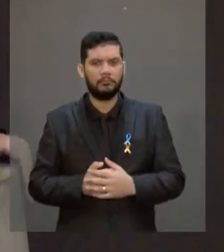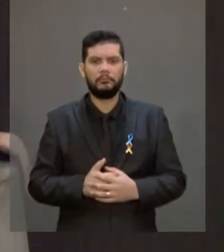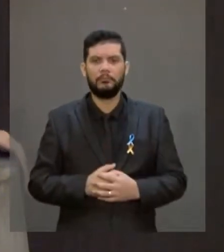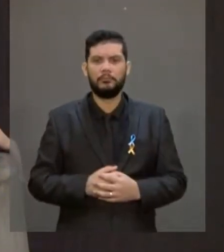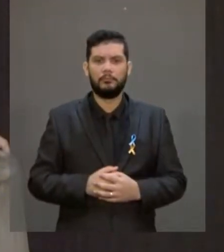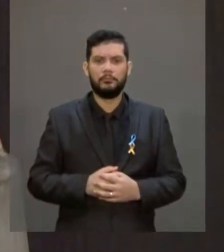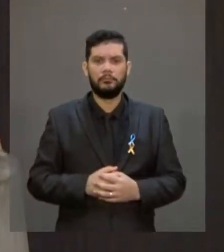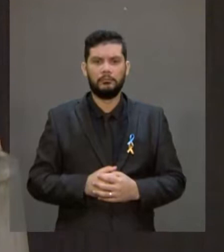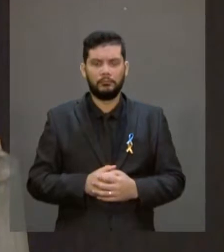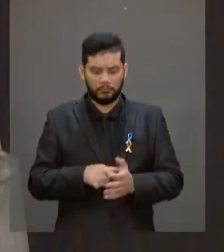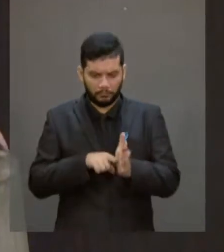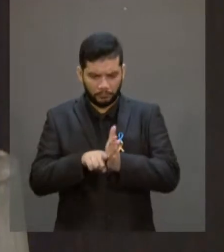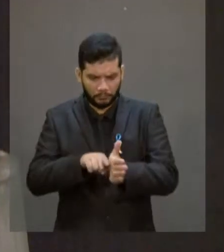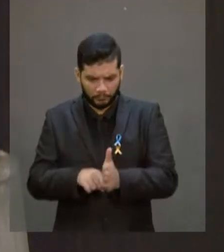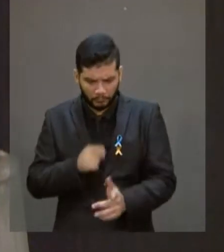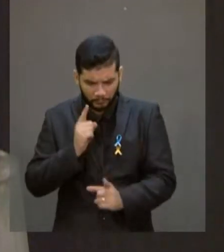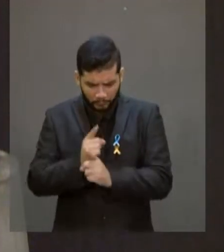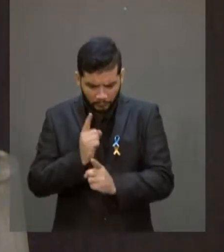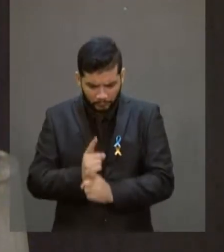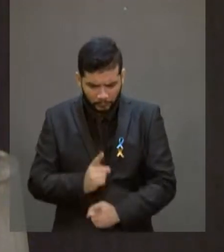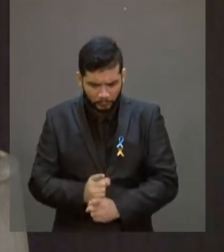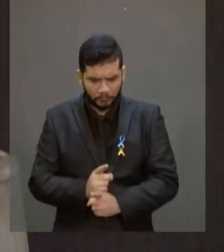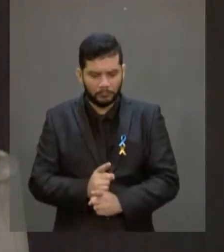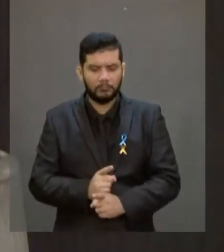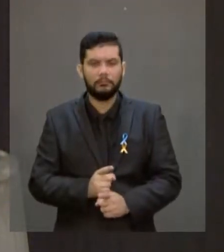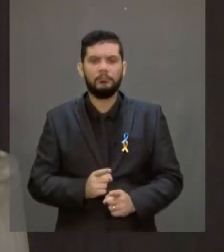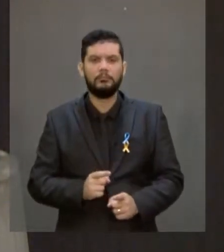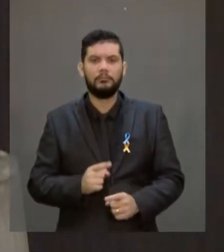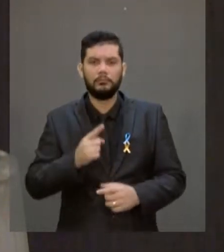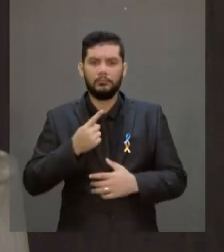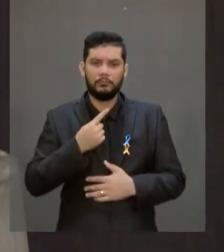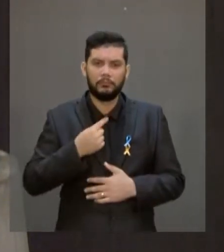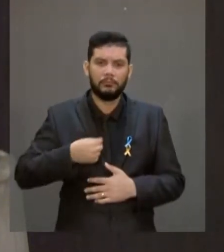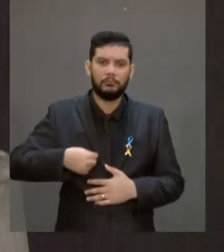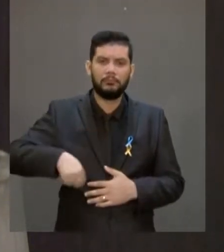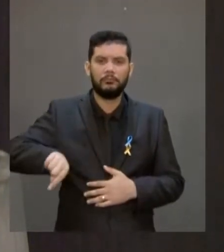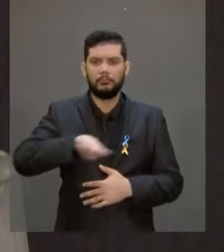a apuração rigorosa, a responsabilização, que nós